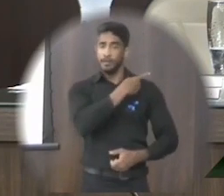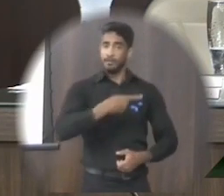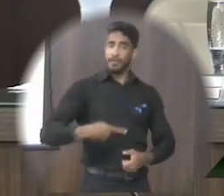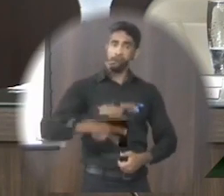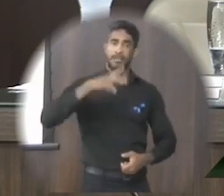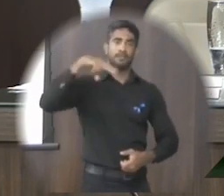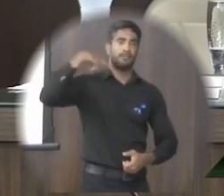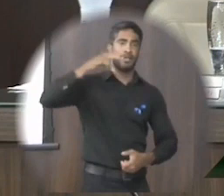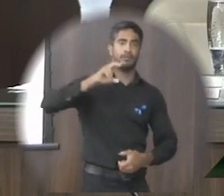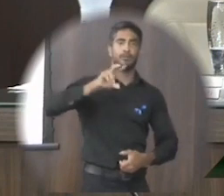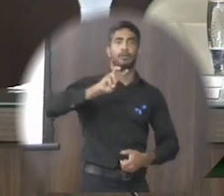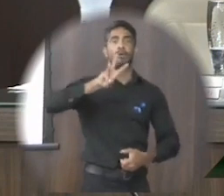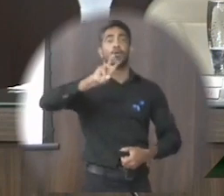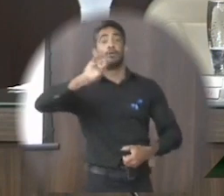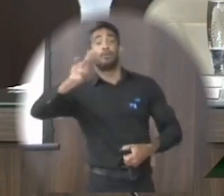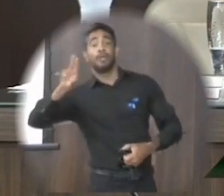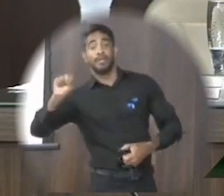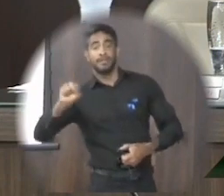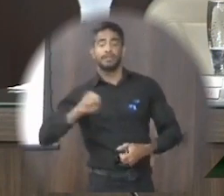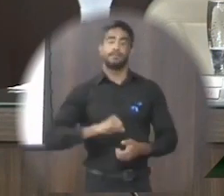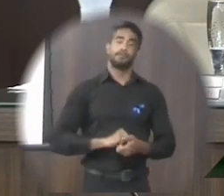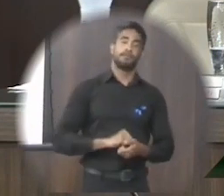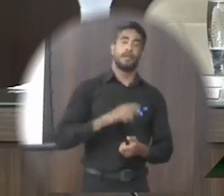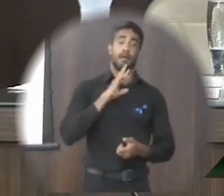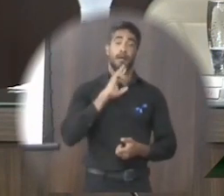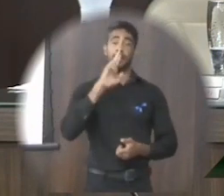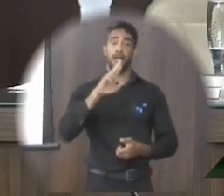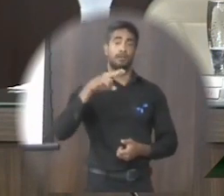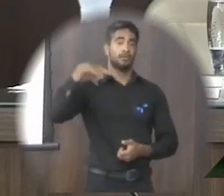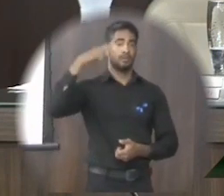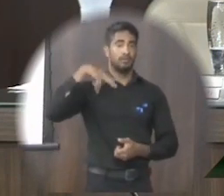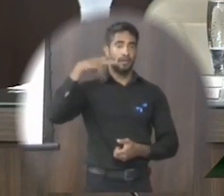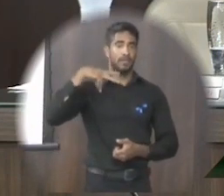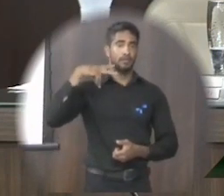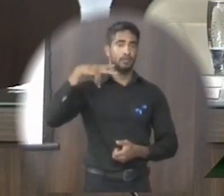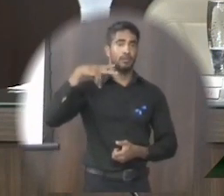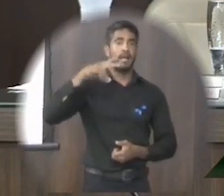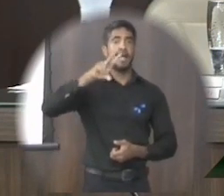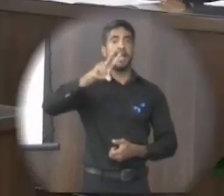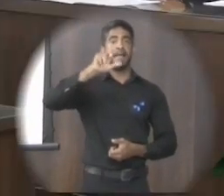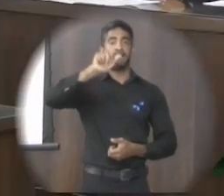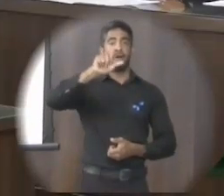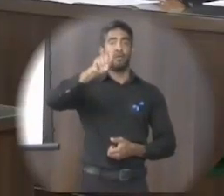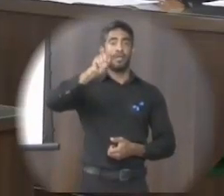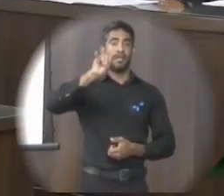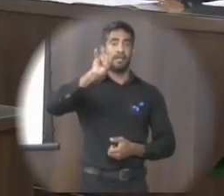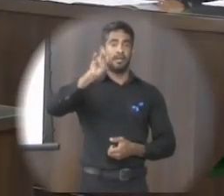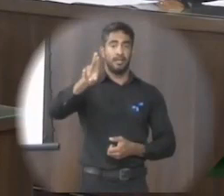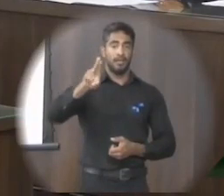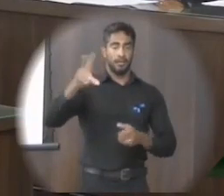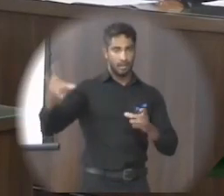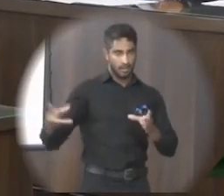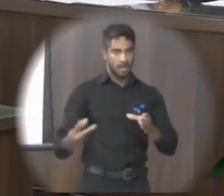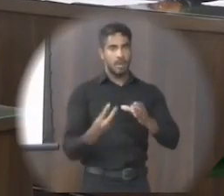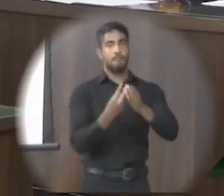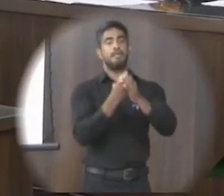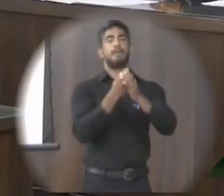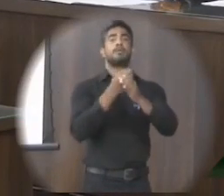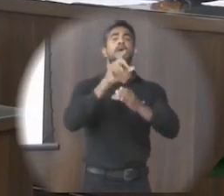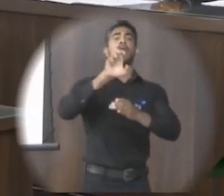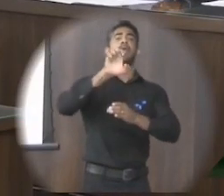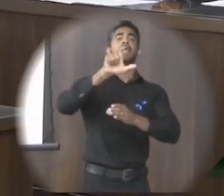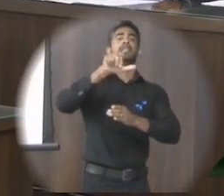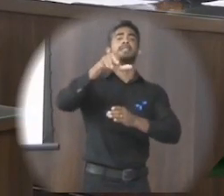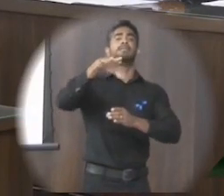é o vereador Uíris Carlos Lopes. Relator, é o vereador Valdeir dos Santos Silva. Membro, é o vereador